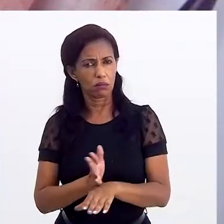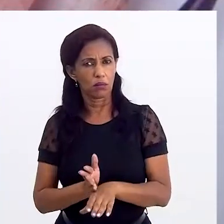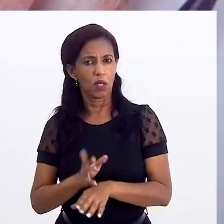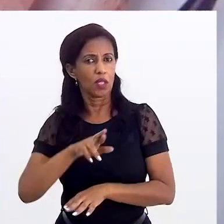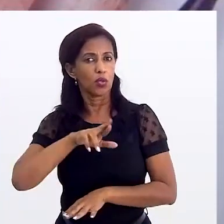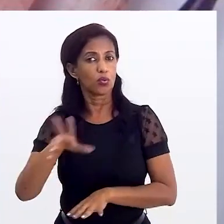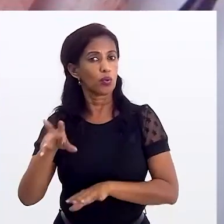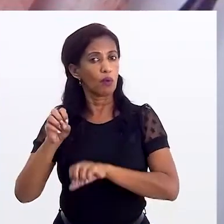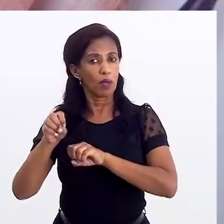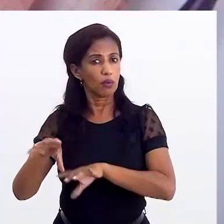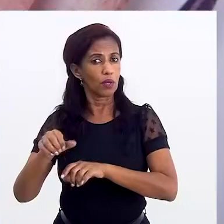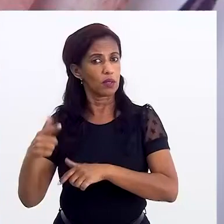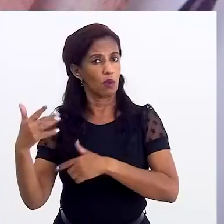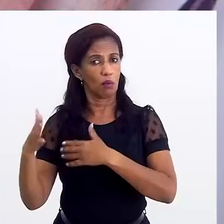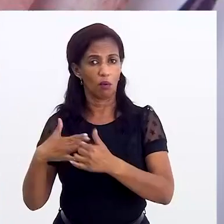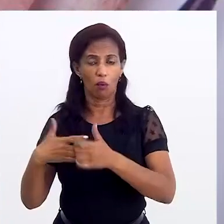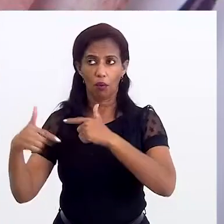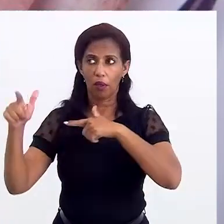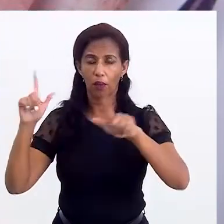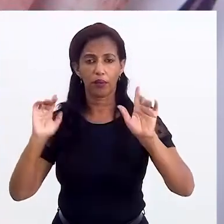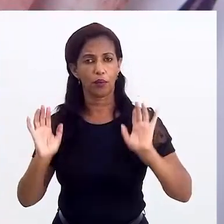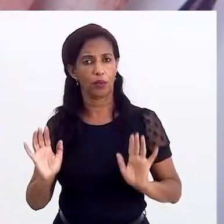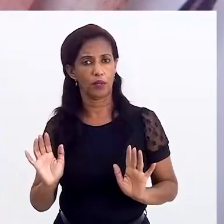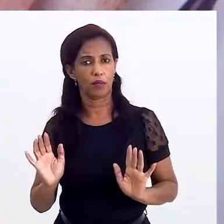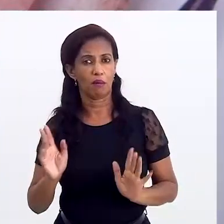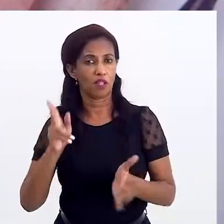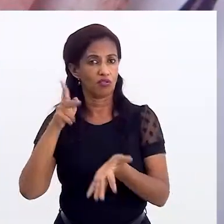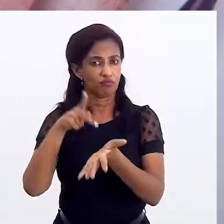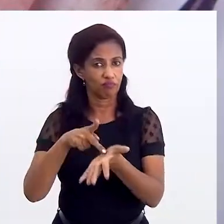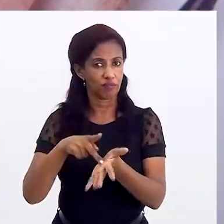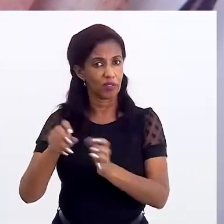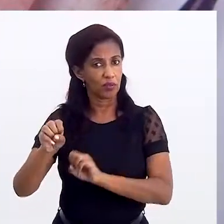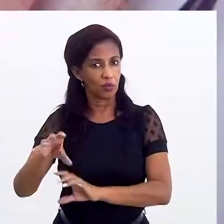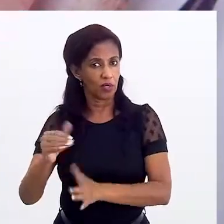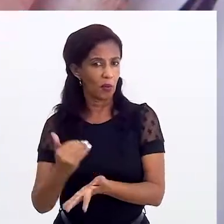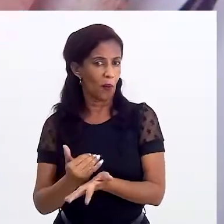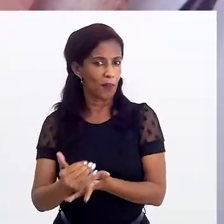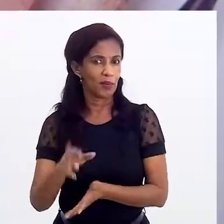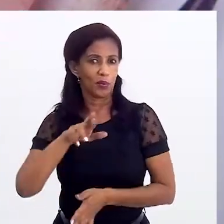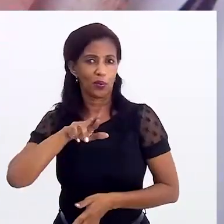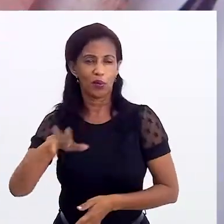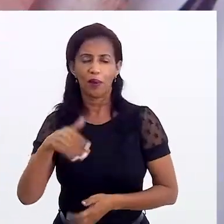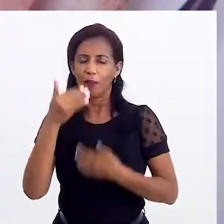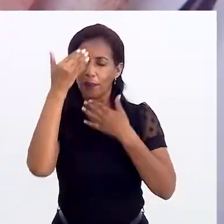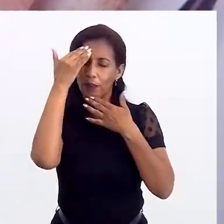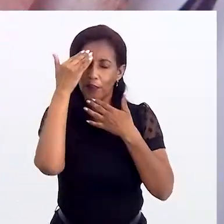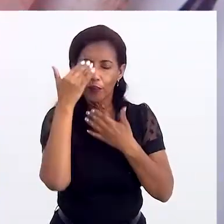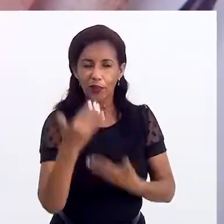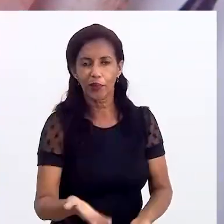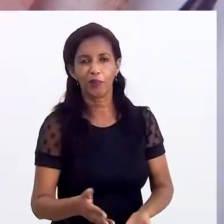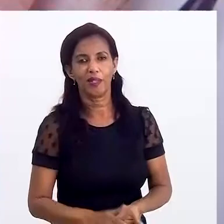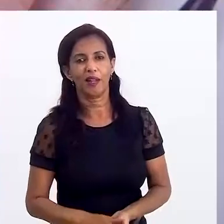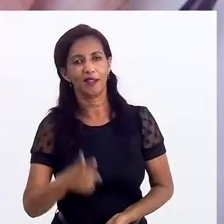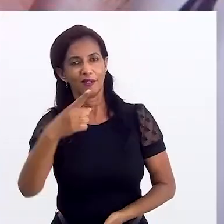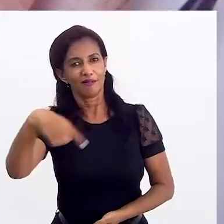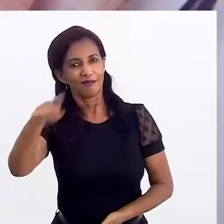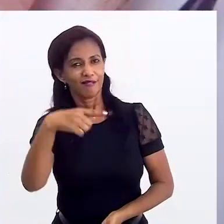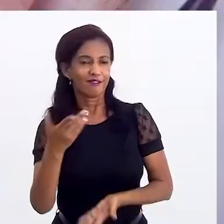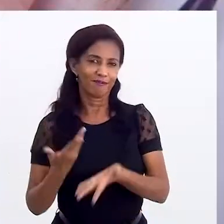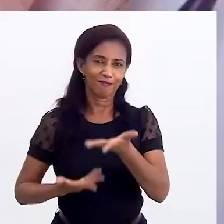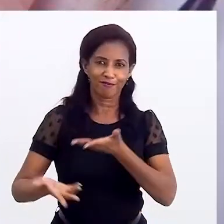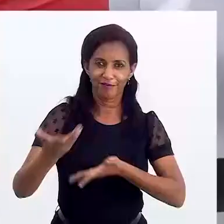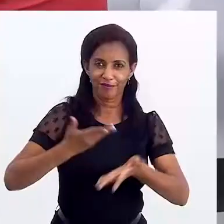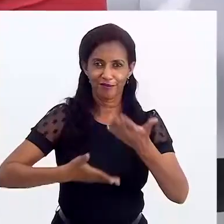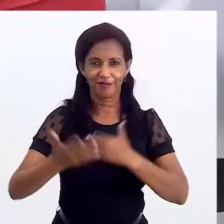inteiro, senão não é educação, é qualquer outra coisa, mas de fato educação como princípio não é. Muitíssimo obrigada por vocês